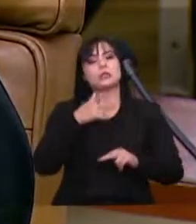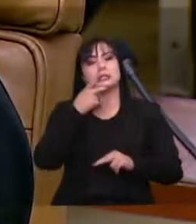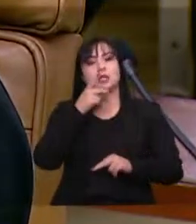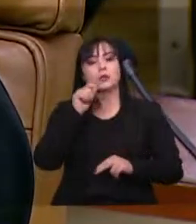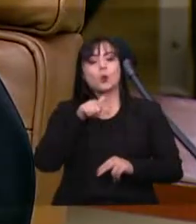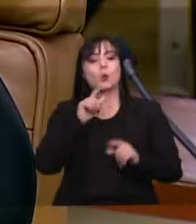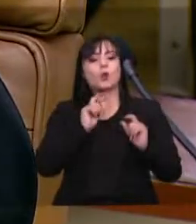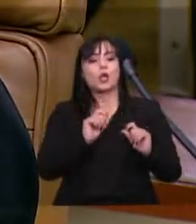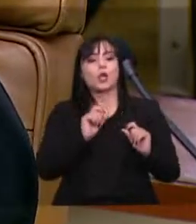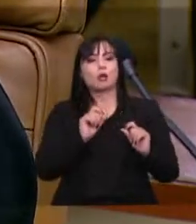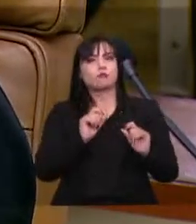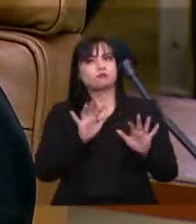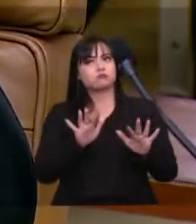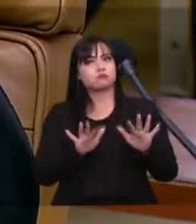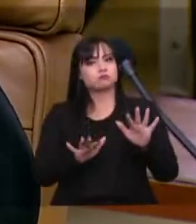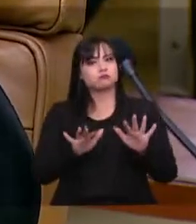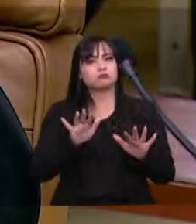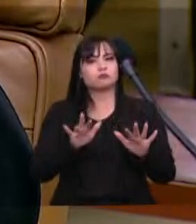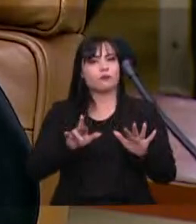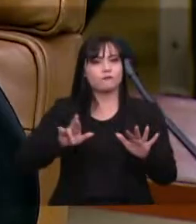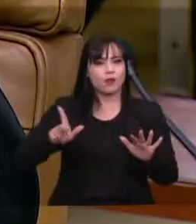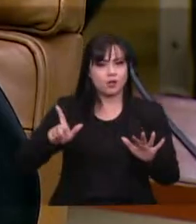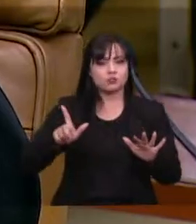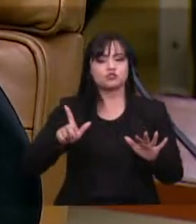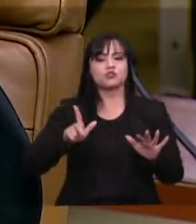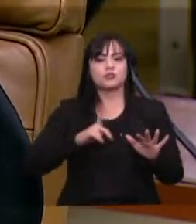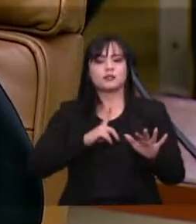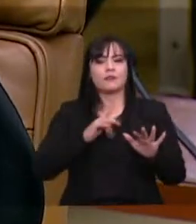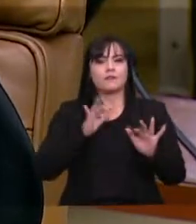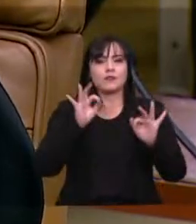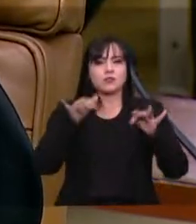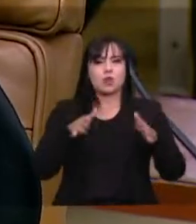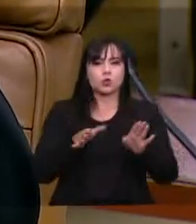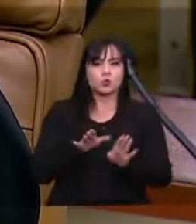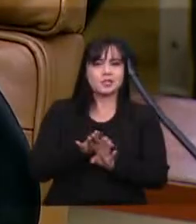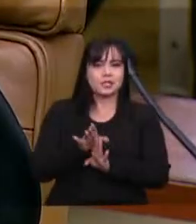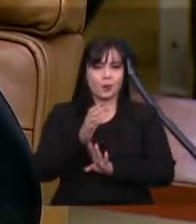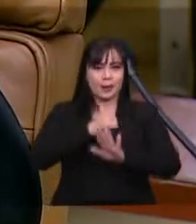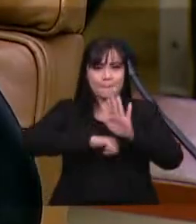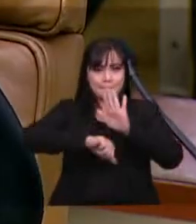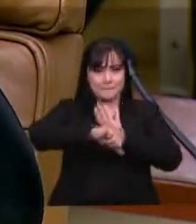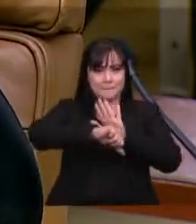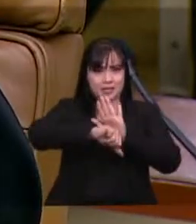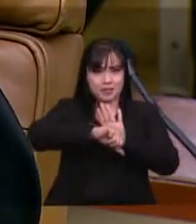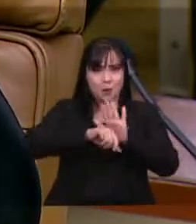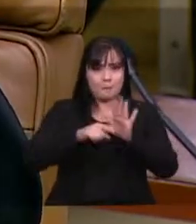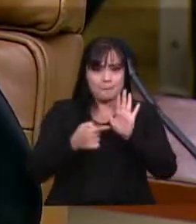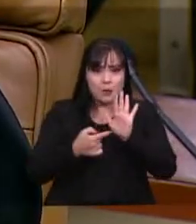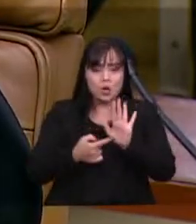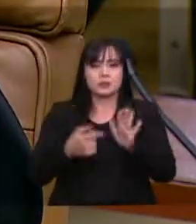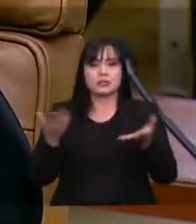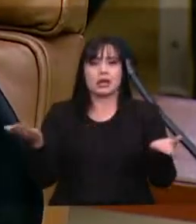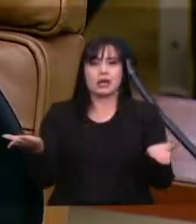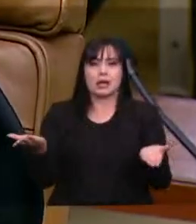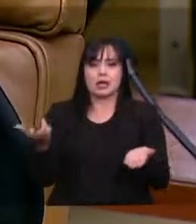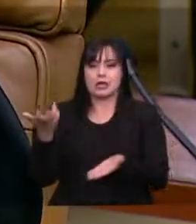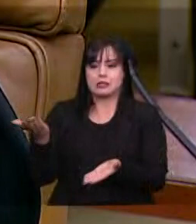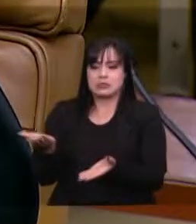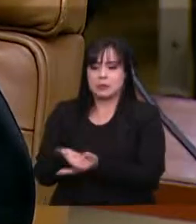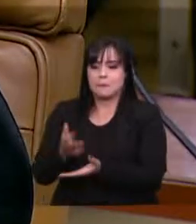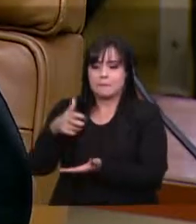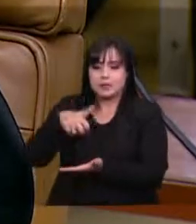dizendo aqui que diversamente do que se constatou no final da instrução criminal levada efeito nação penal